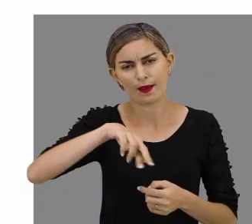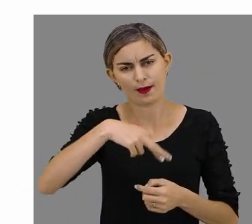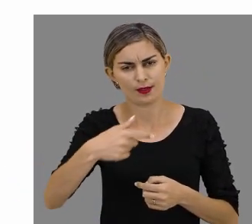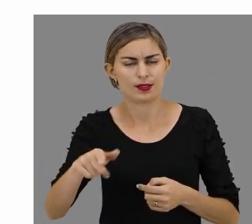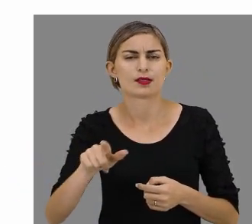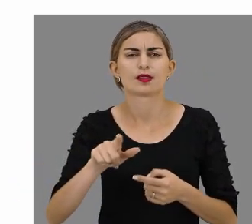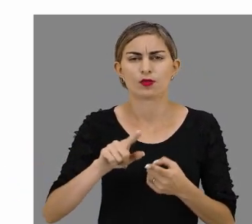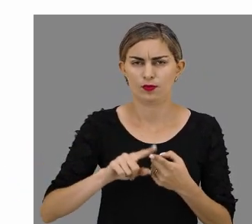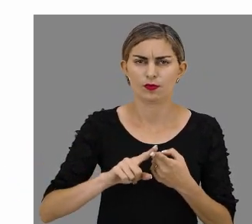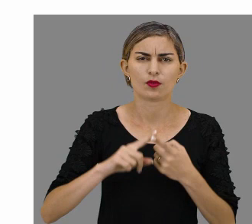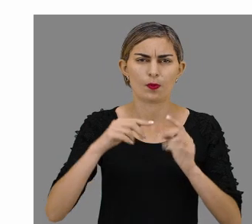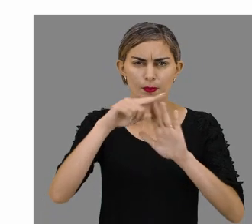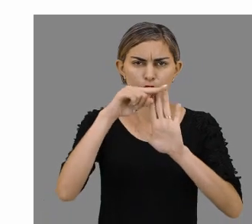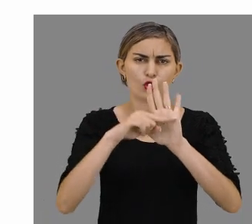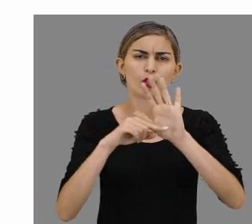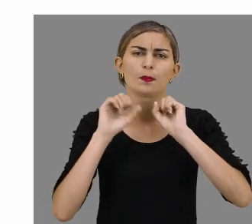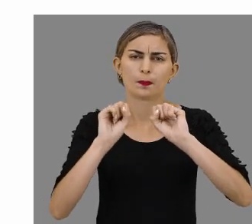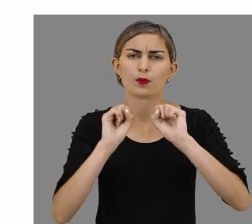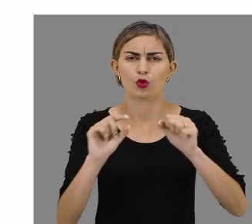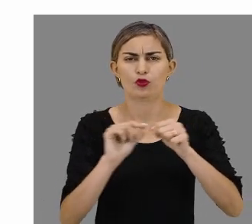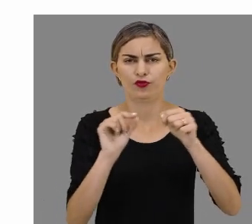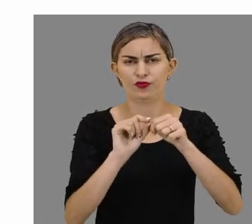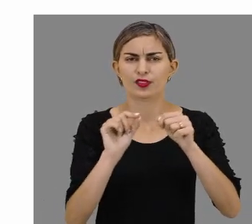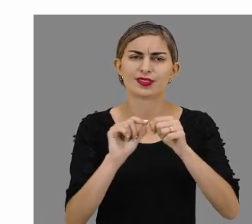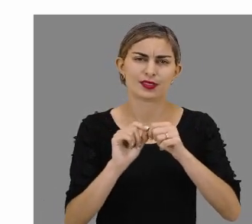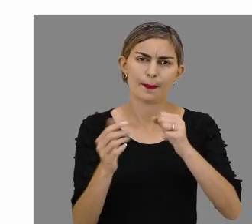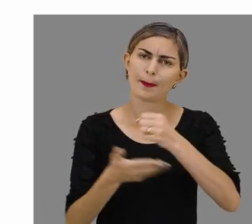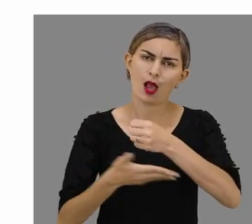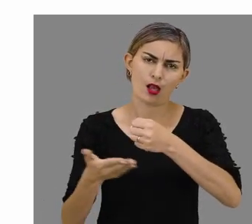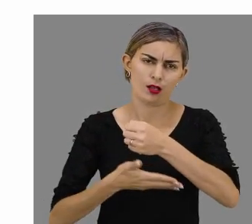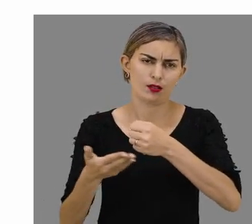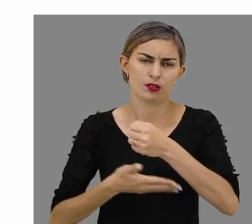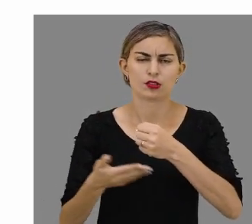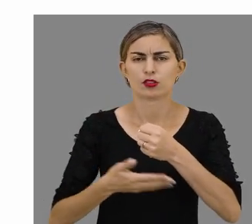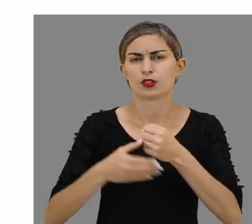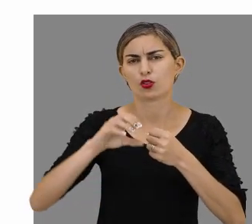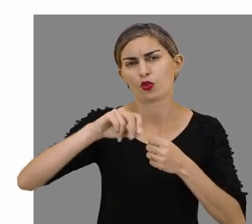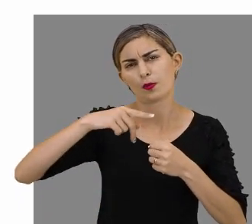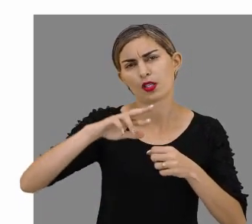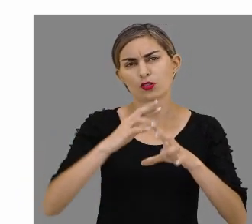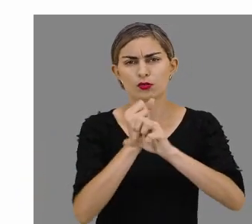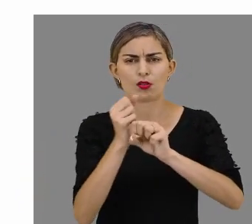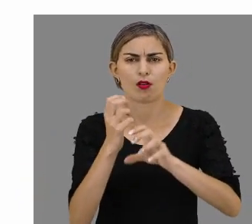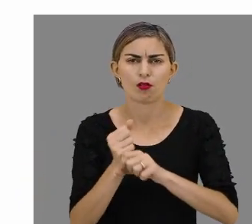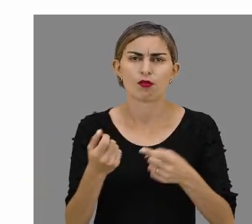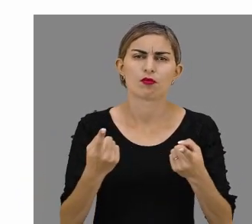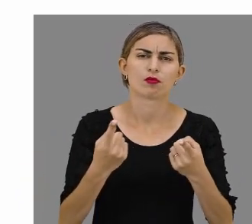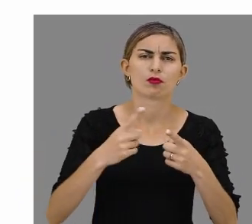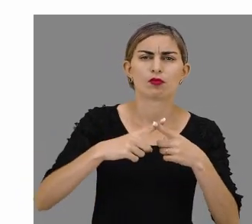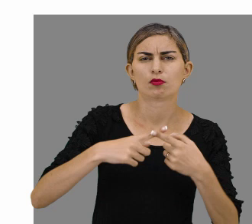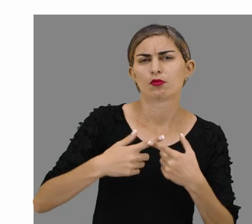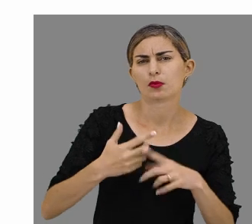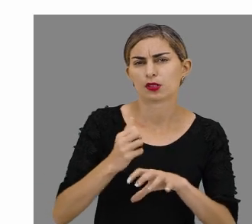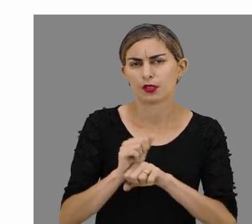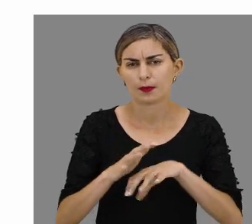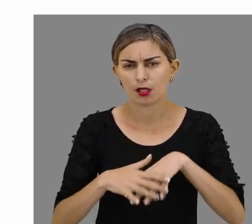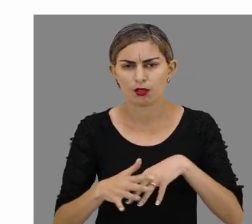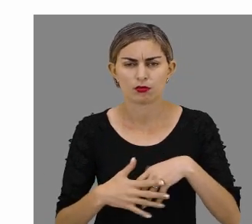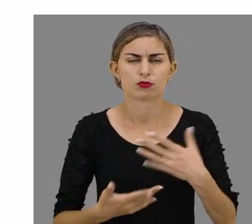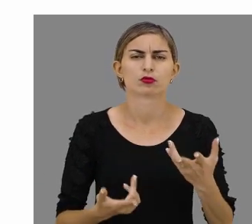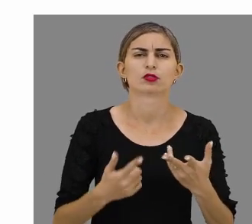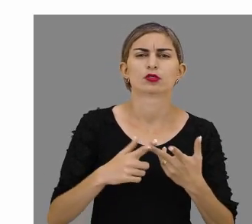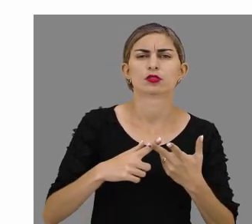operações elementares que um programa pode executar em seu nível mais básico, como operações aritméticas, de